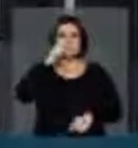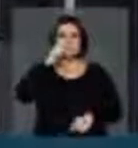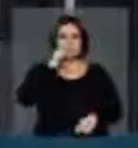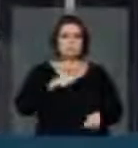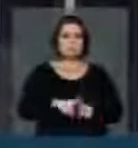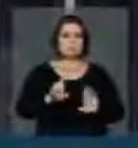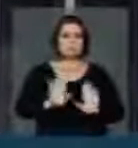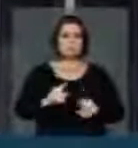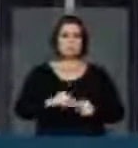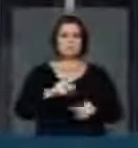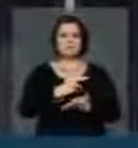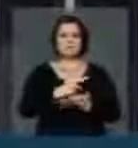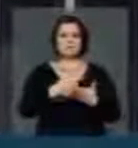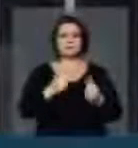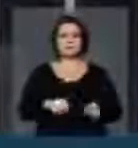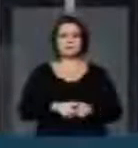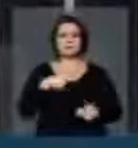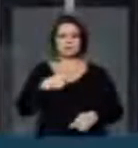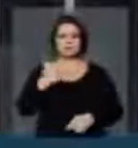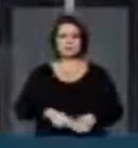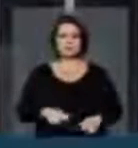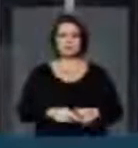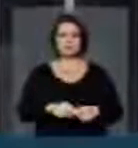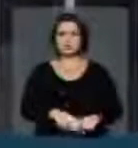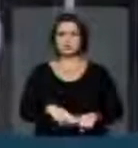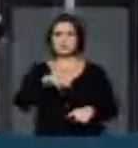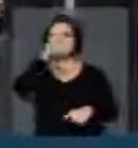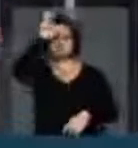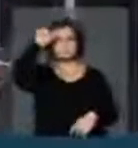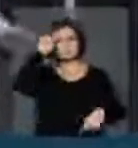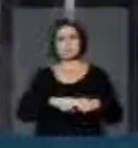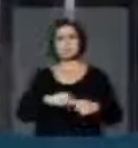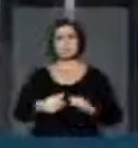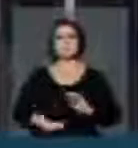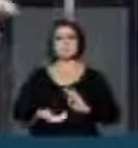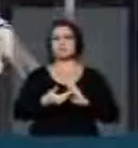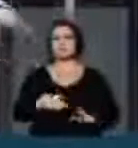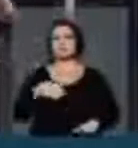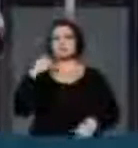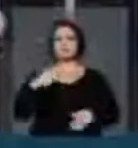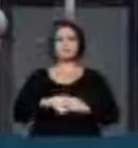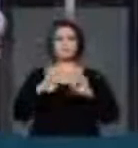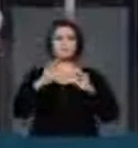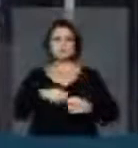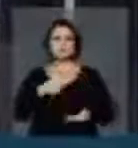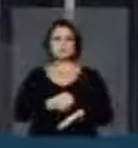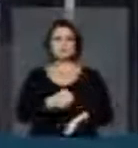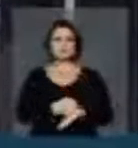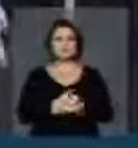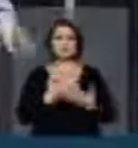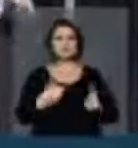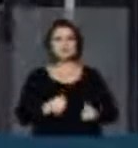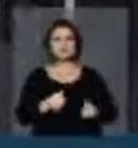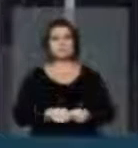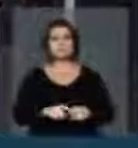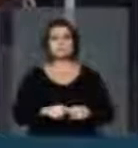não fique mais impune mais uma vez. Então, prefeitos, presidente de câmaras, vereadores estão sendo pressionados. Vão lá,